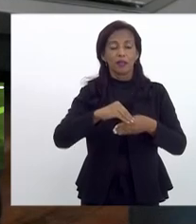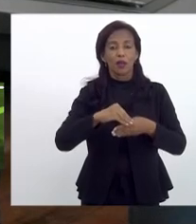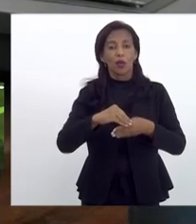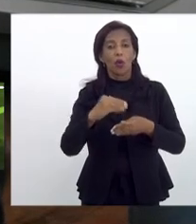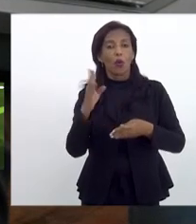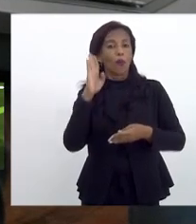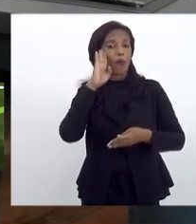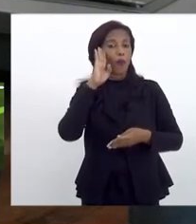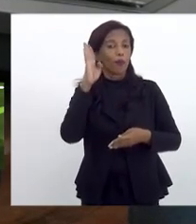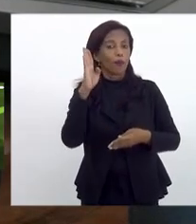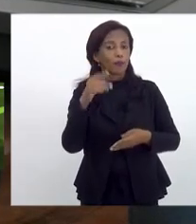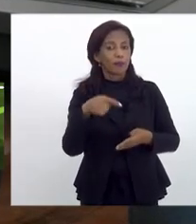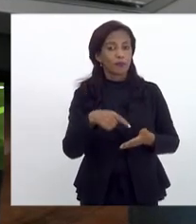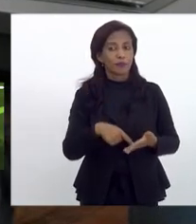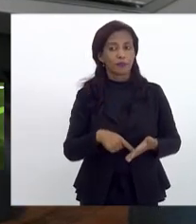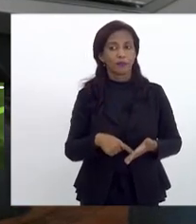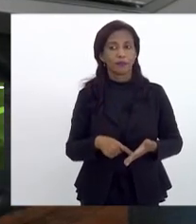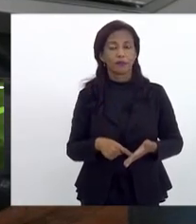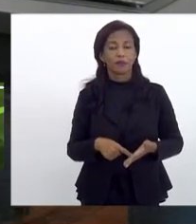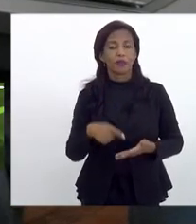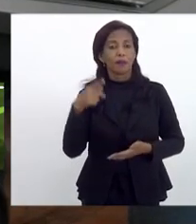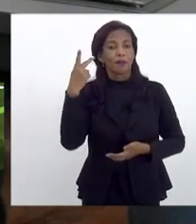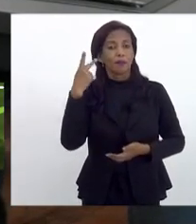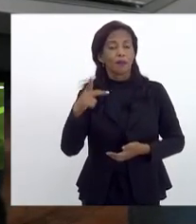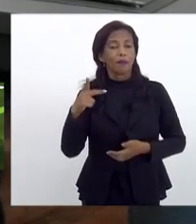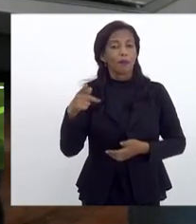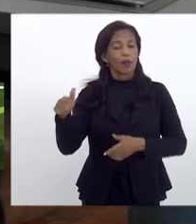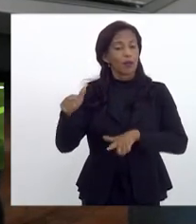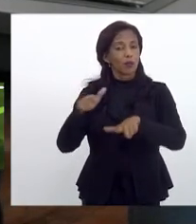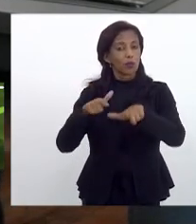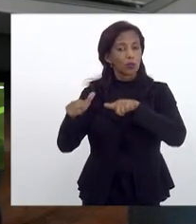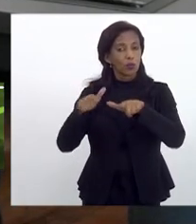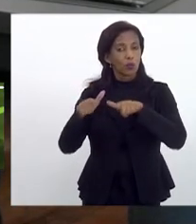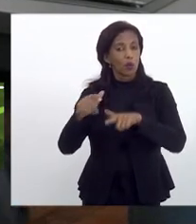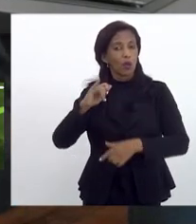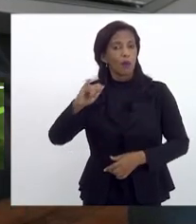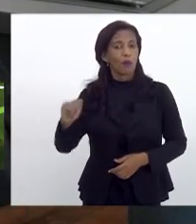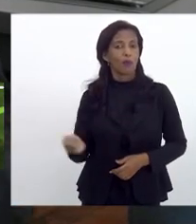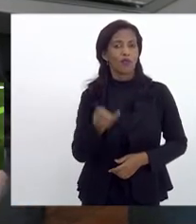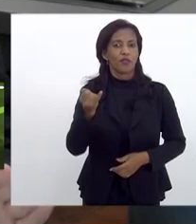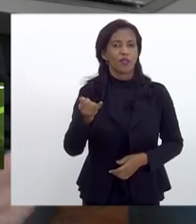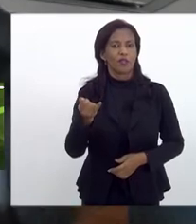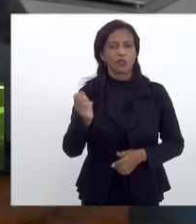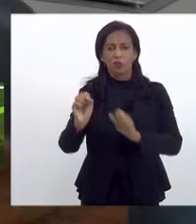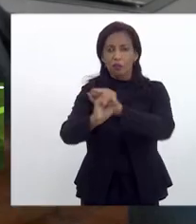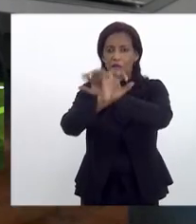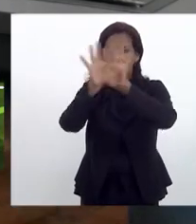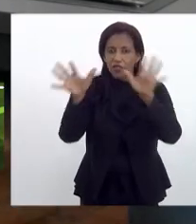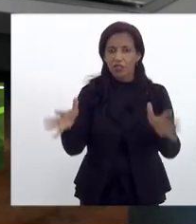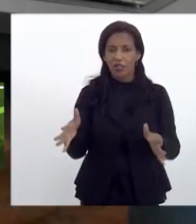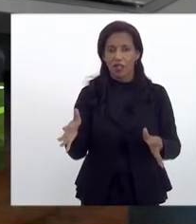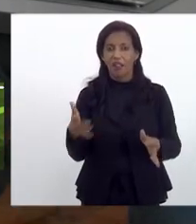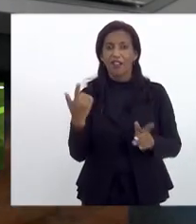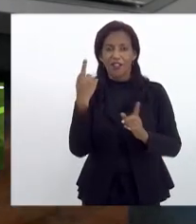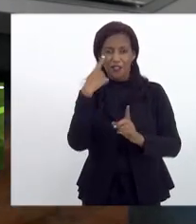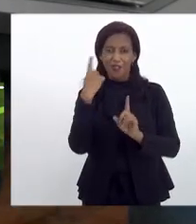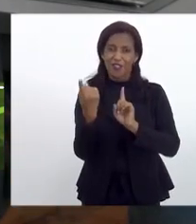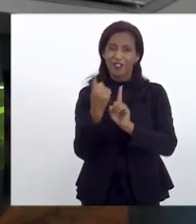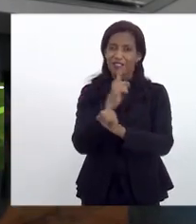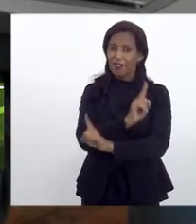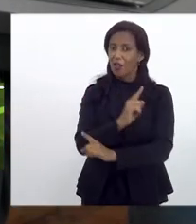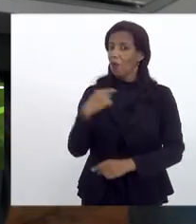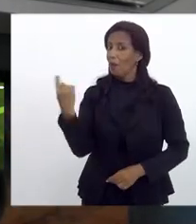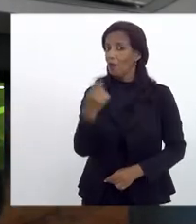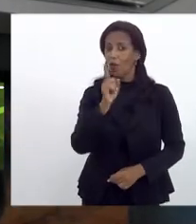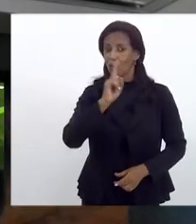critério Como critério Para que o servidor Usufruísse do triênio É para deixar muito claro Eu sei que tem divergência Mas nós não